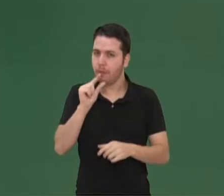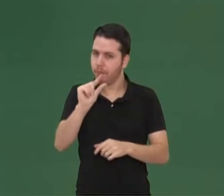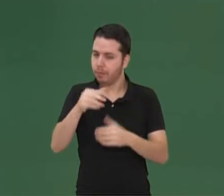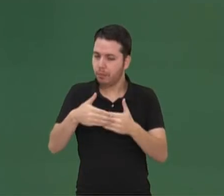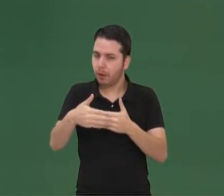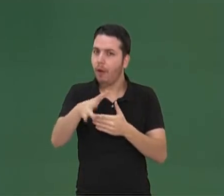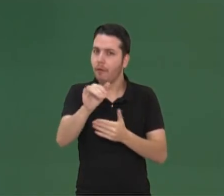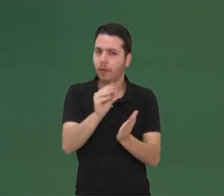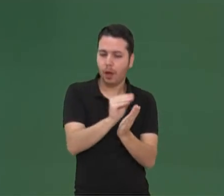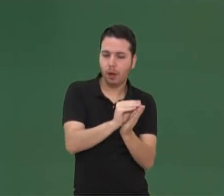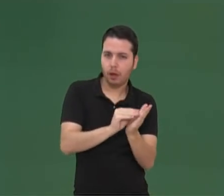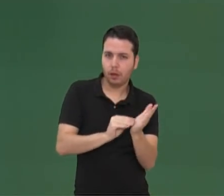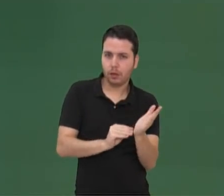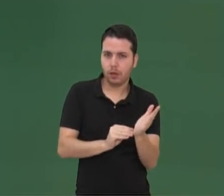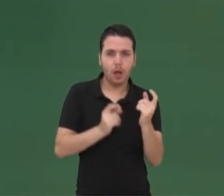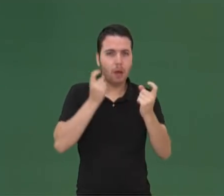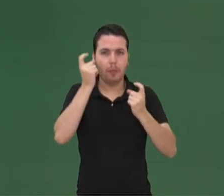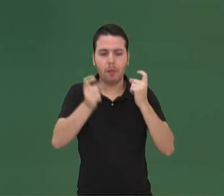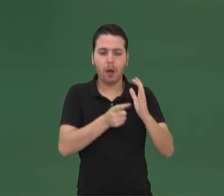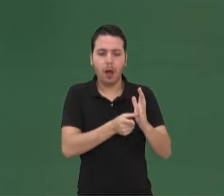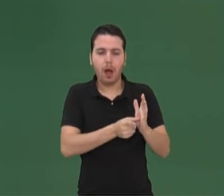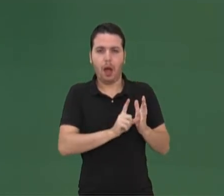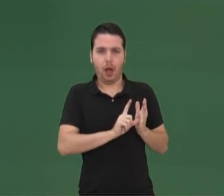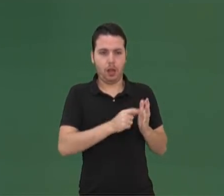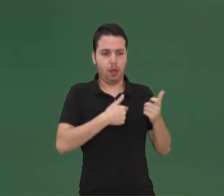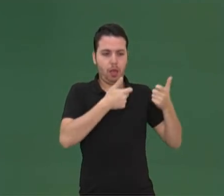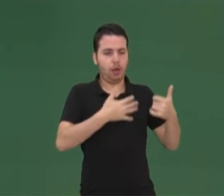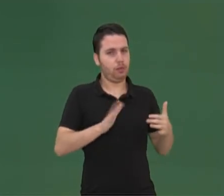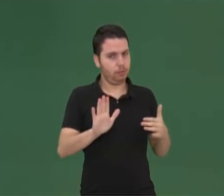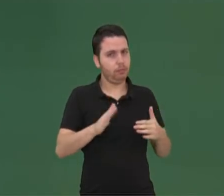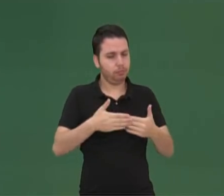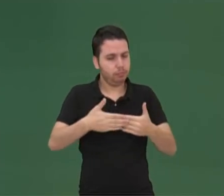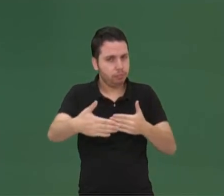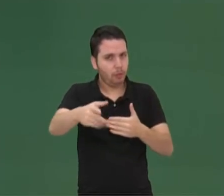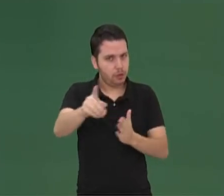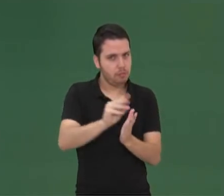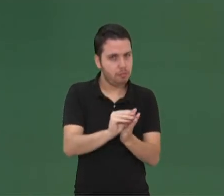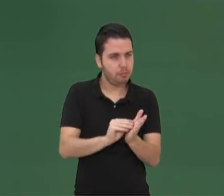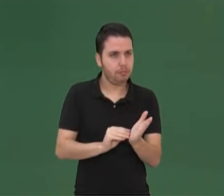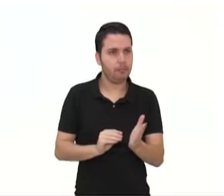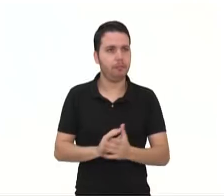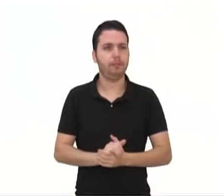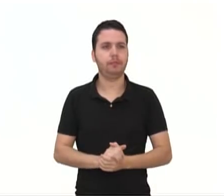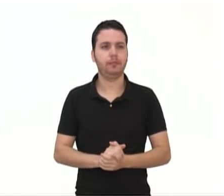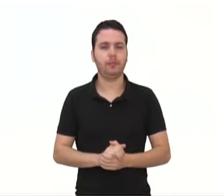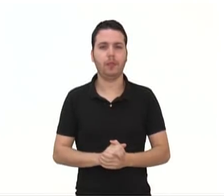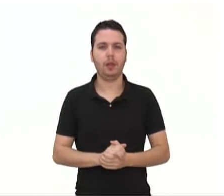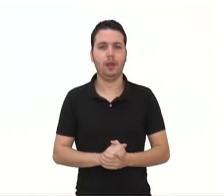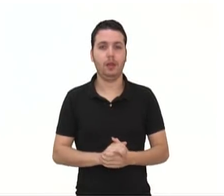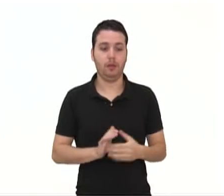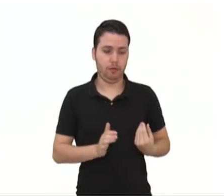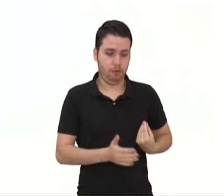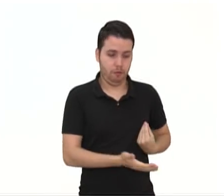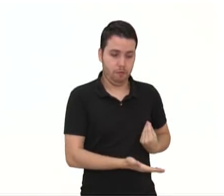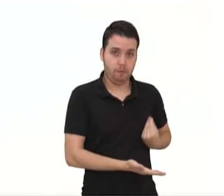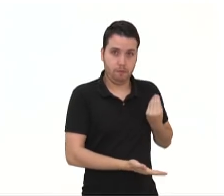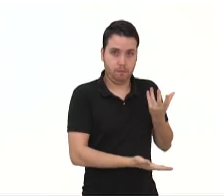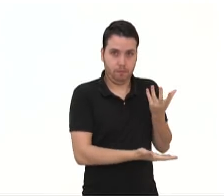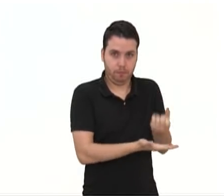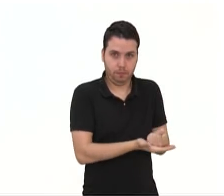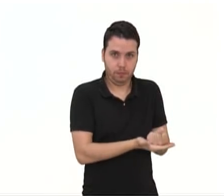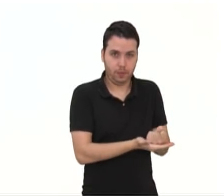anotar. Mas não se preocupe em anotar antes da explicação. Tá bom? Vamos lá. Biografia, ó,